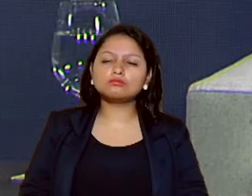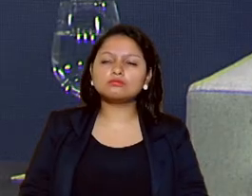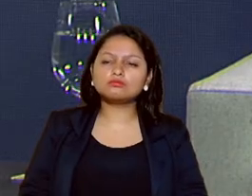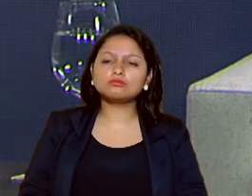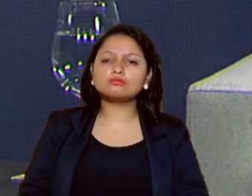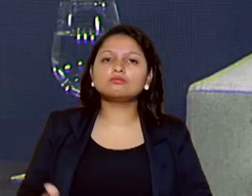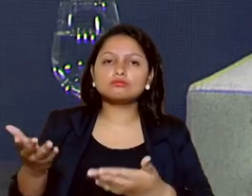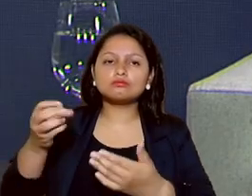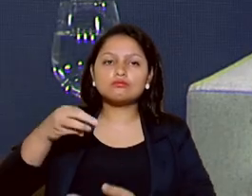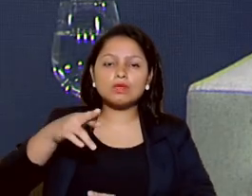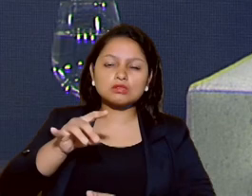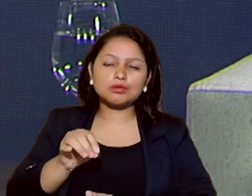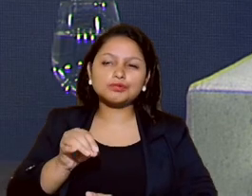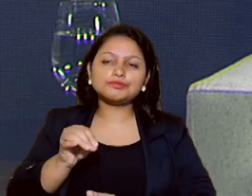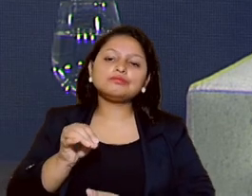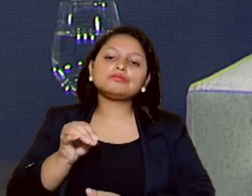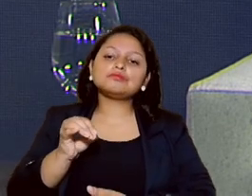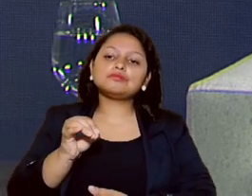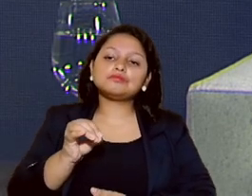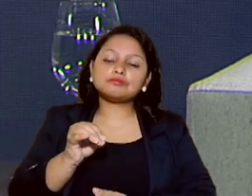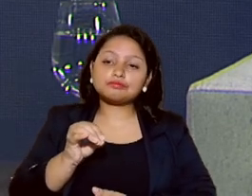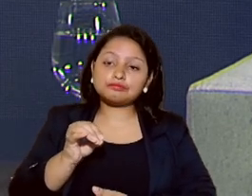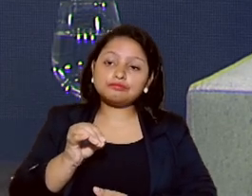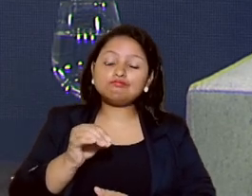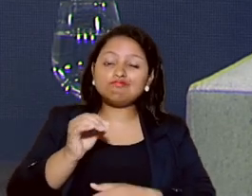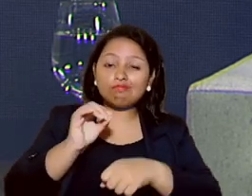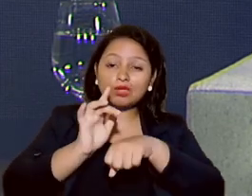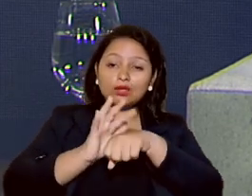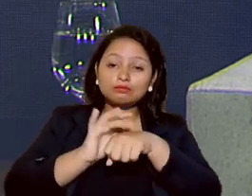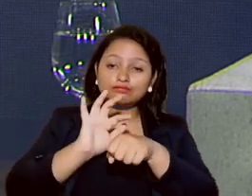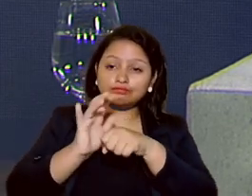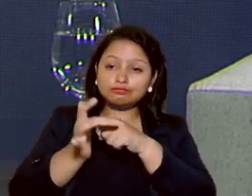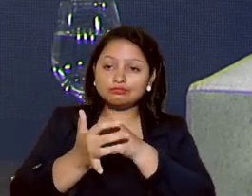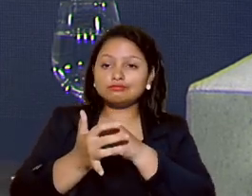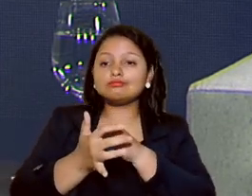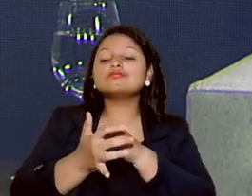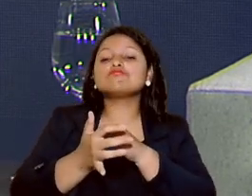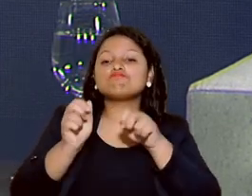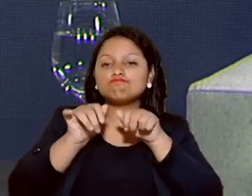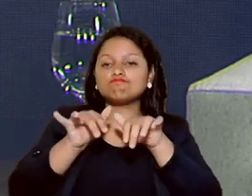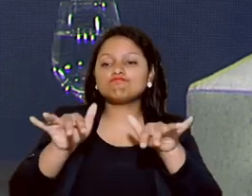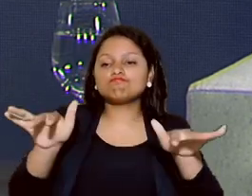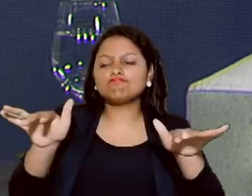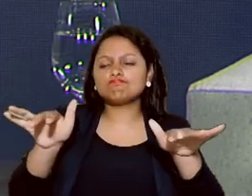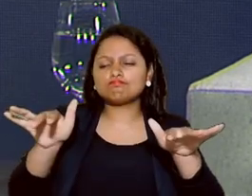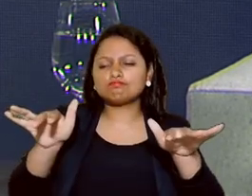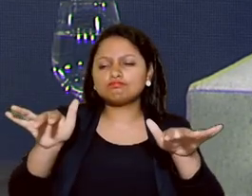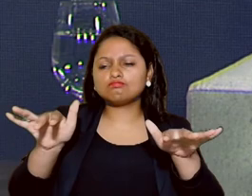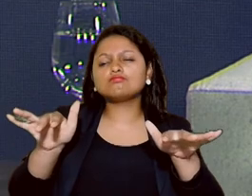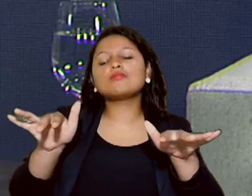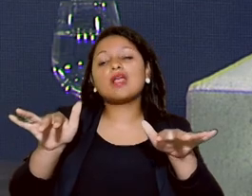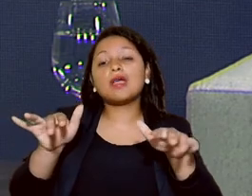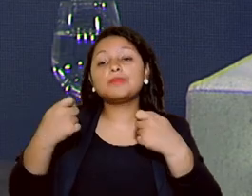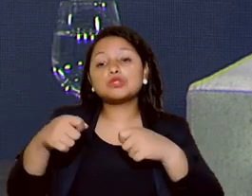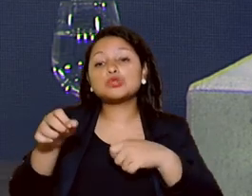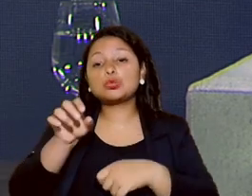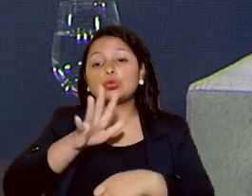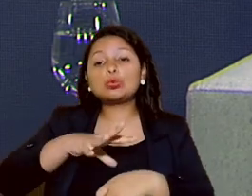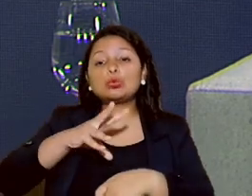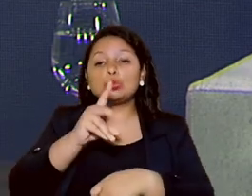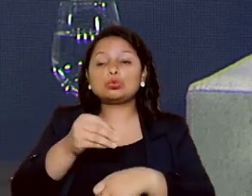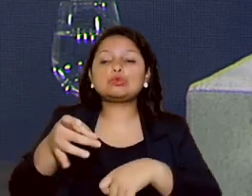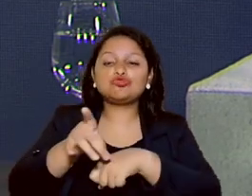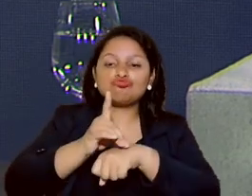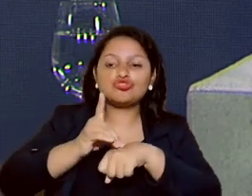nos últimos anos a crise do coronavírus deu uma acelerada nos processos de digitalização das companhias né colocando